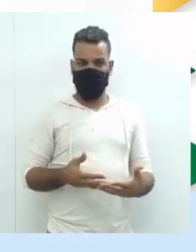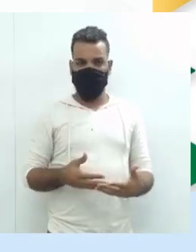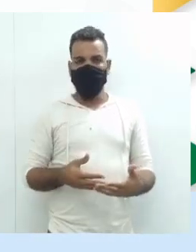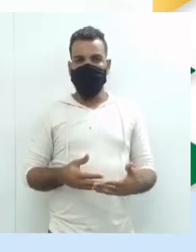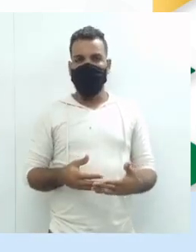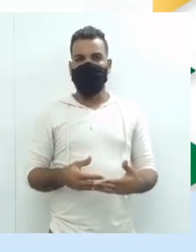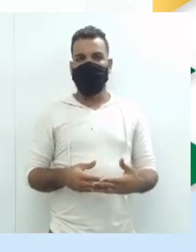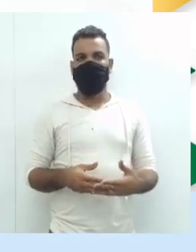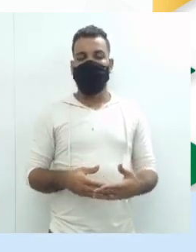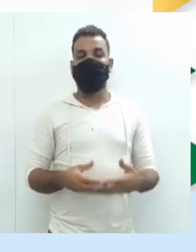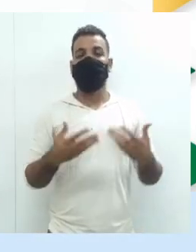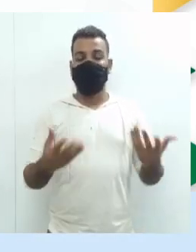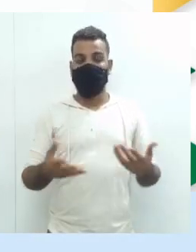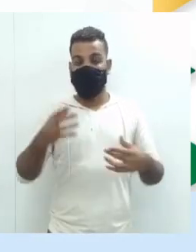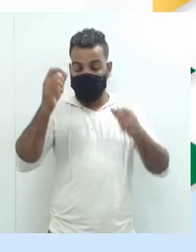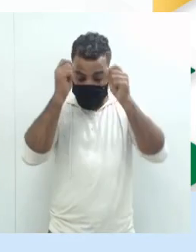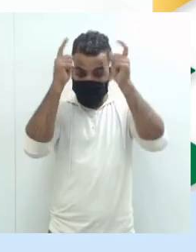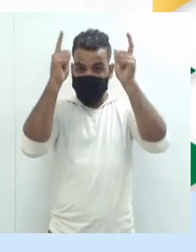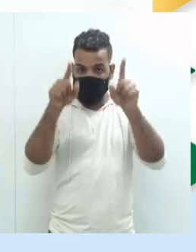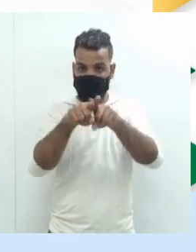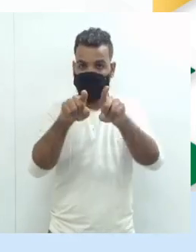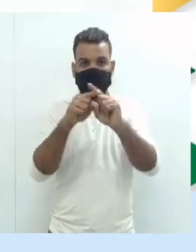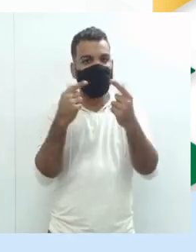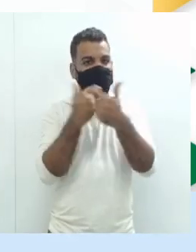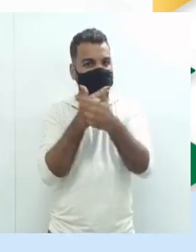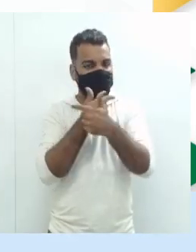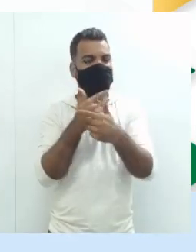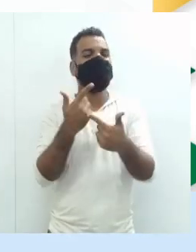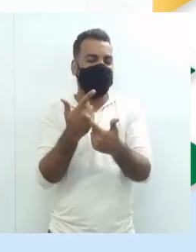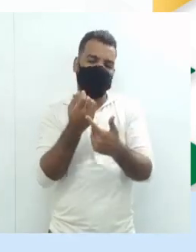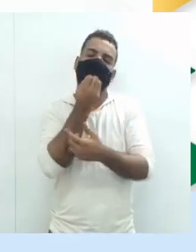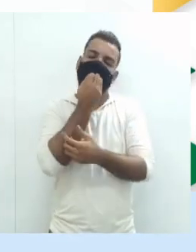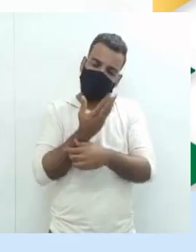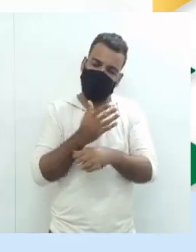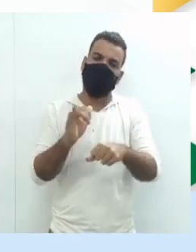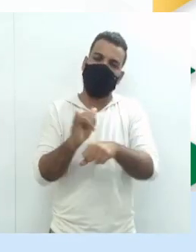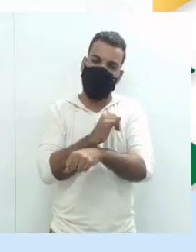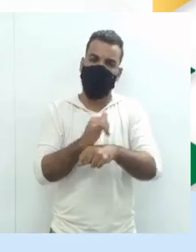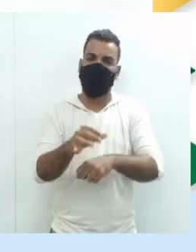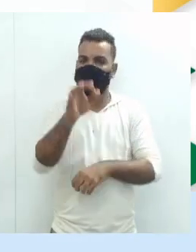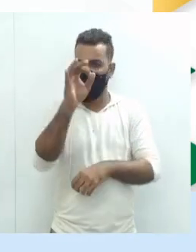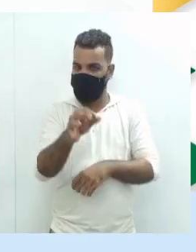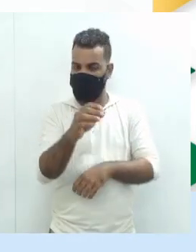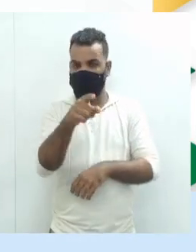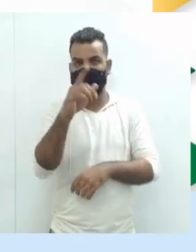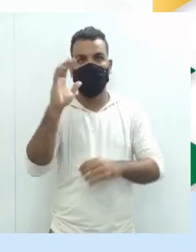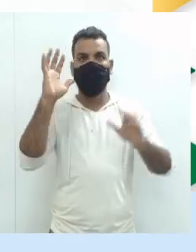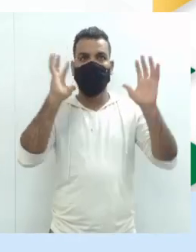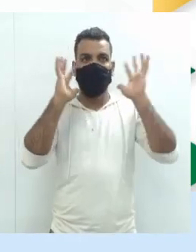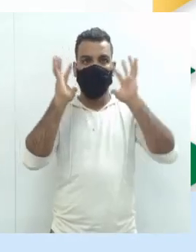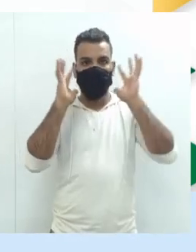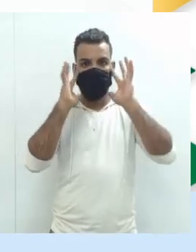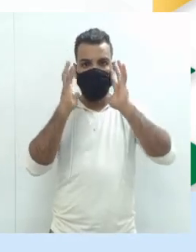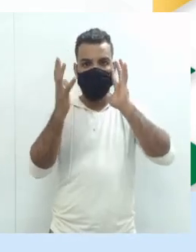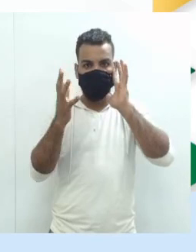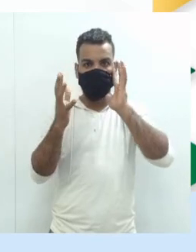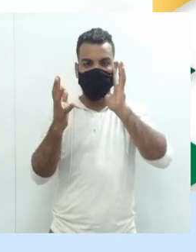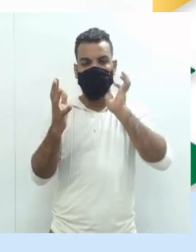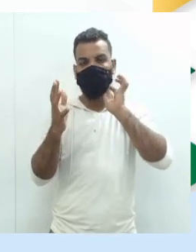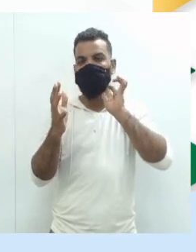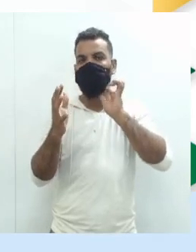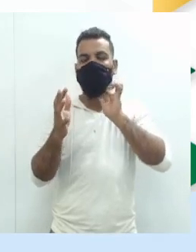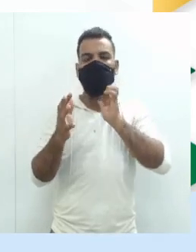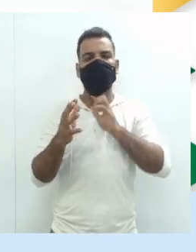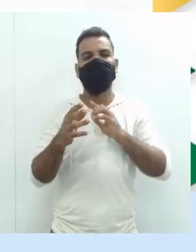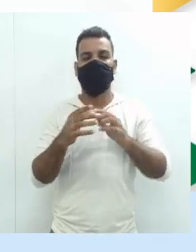a criatividade, o humor também, né, é uma boa estratégia de tentar segurar a sua atenção, prender a sua atenção,